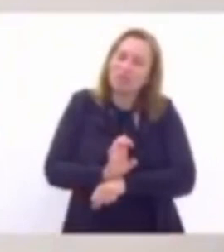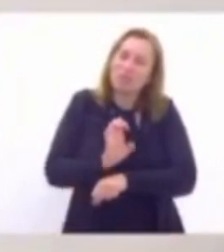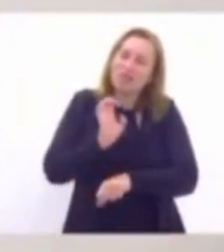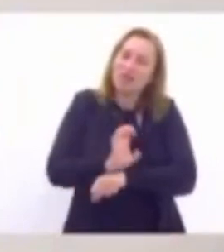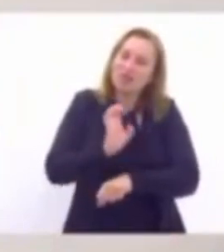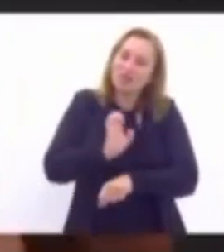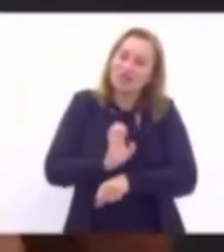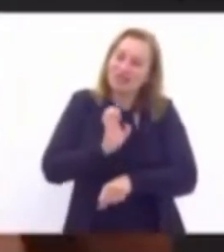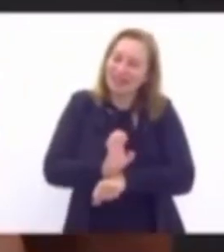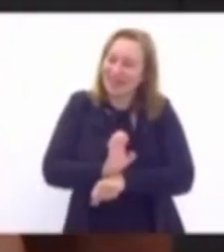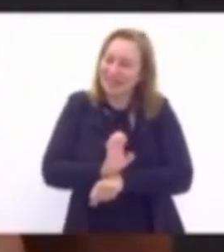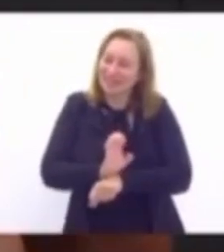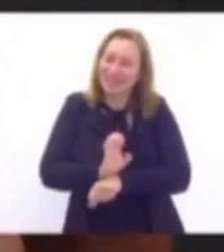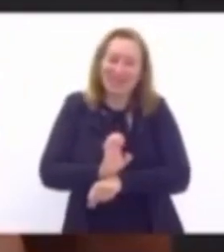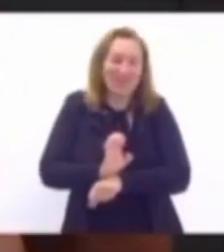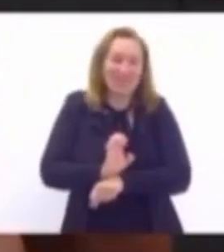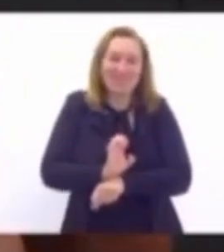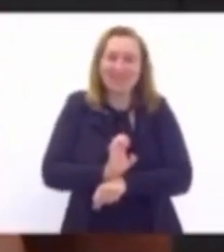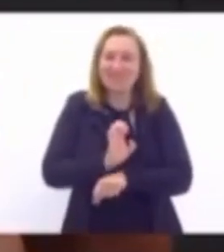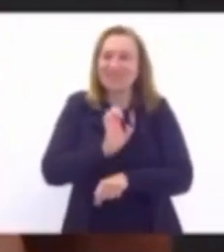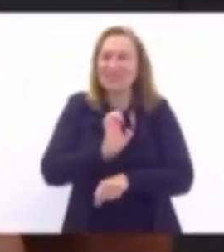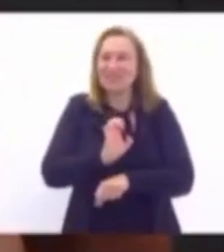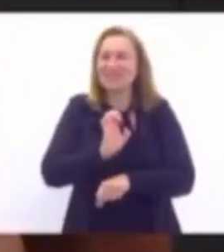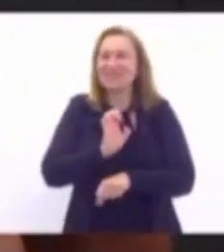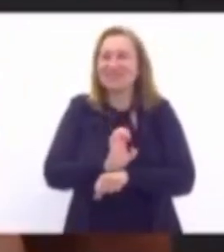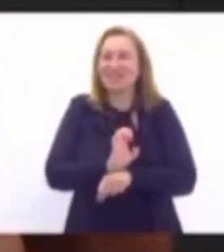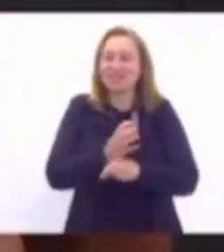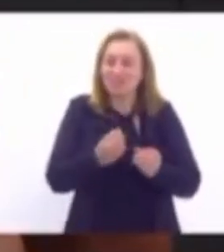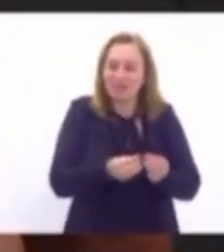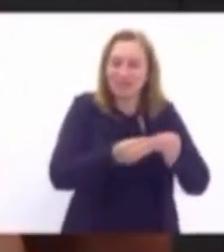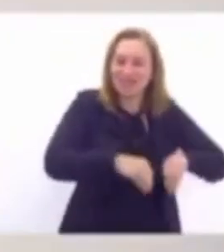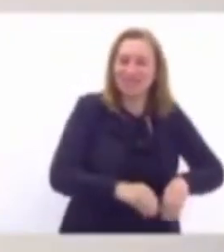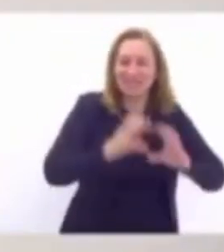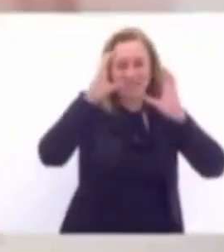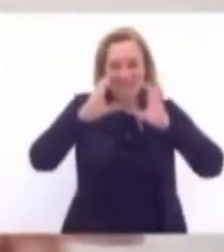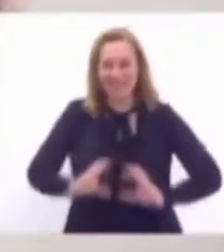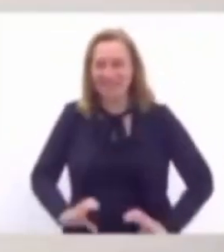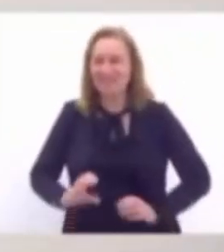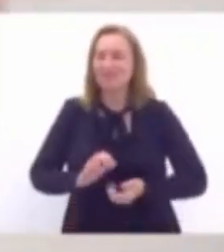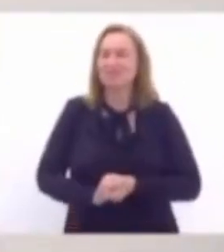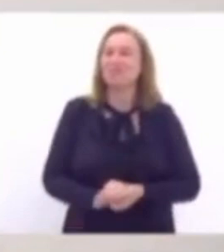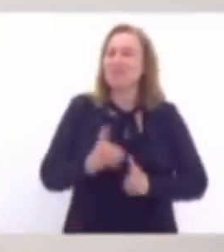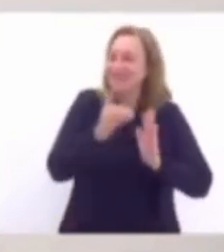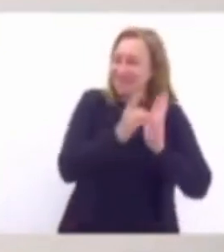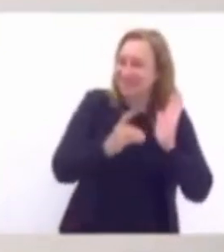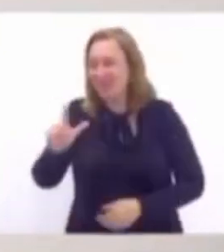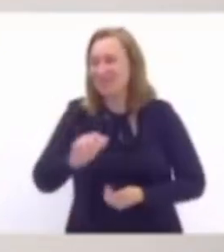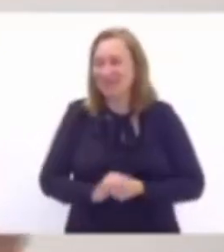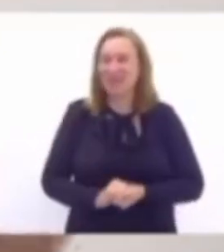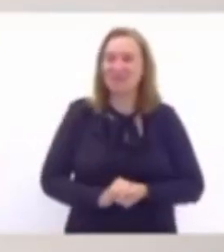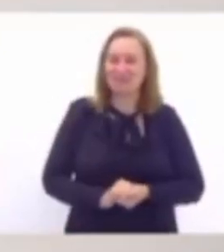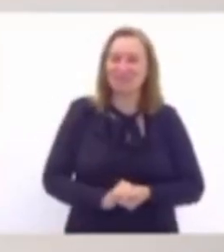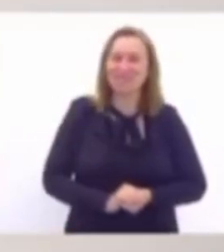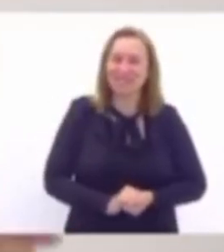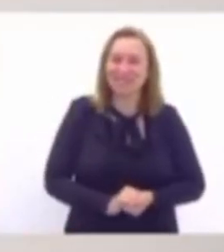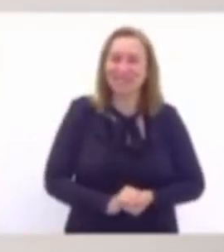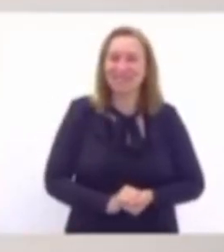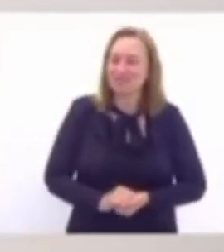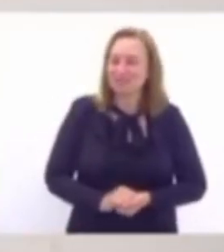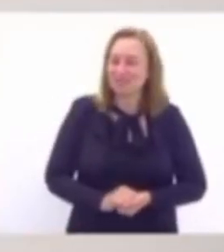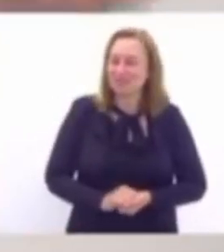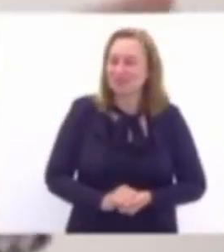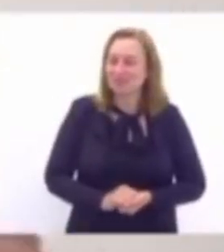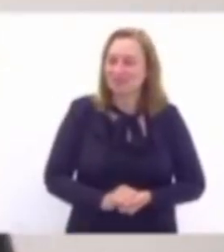linguajar. Eu tô falando, que eu tô transmitindo aqui o sentimento do povo da rua. Para com vocês. Detran, APL, dentro. Nada mais, é o